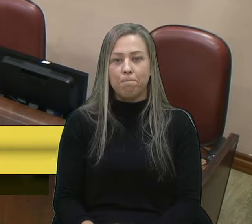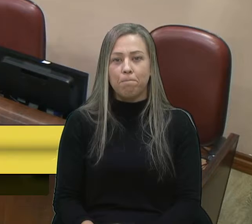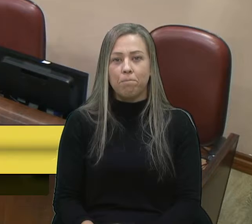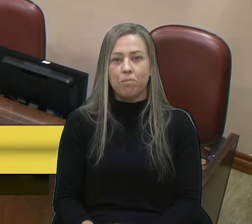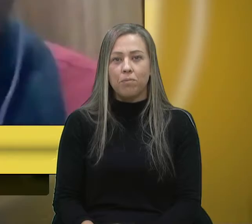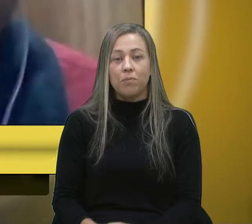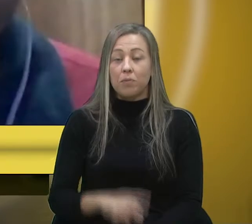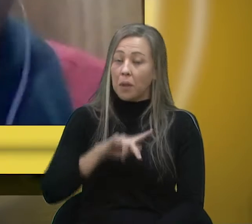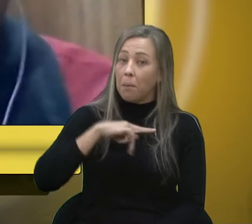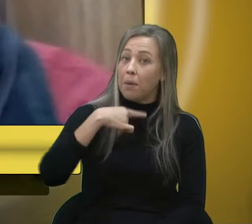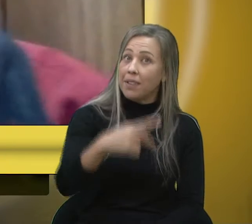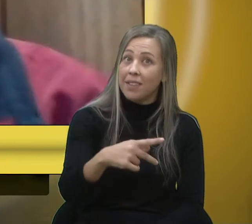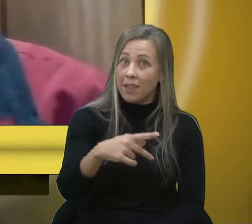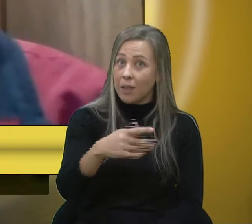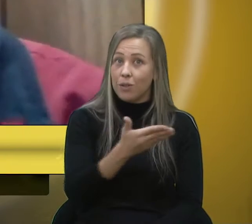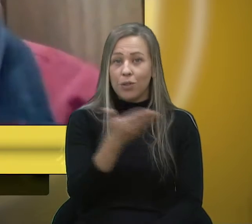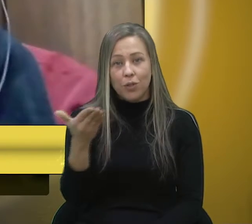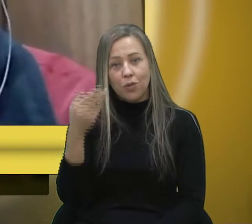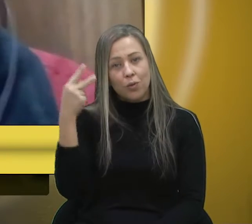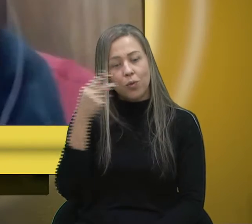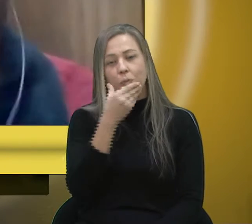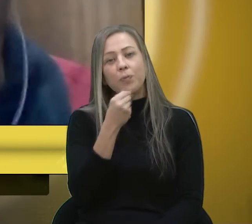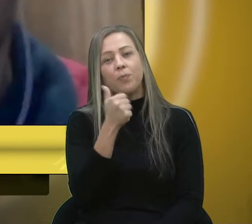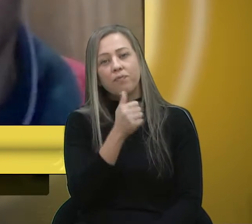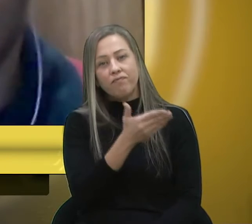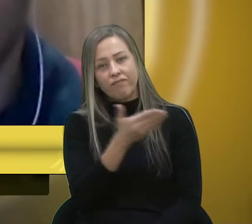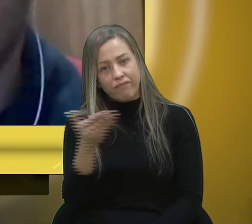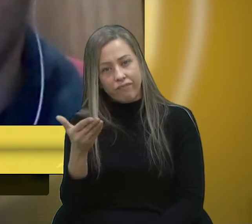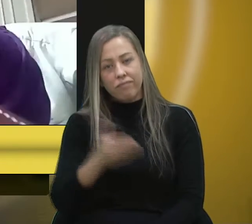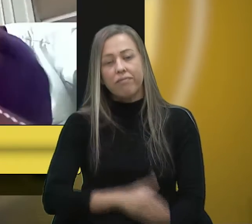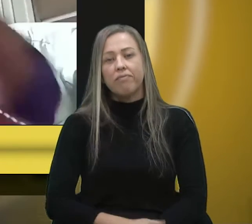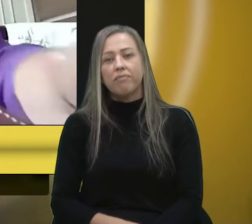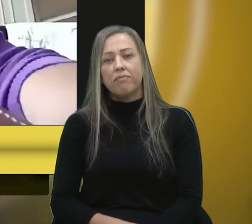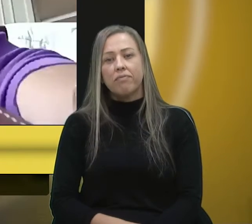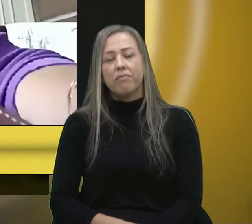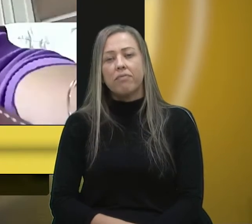Senhor presidente, senhoras vereadoras, senhores vereadores,